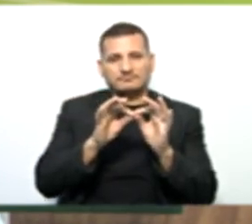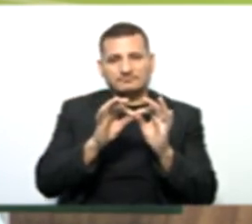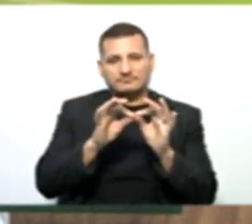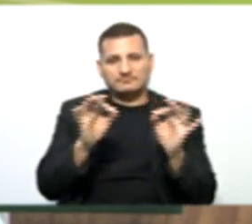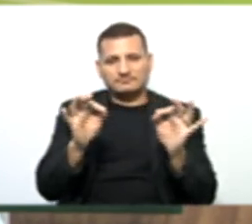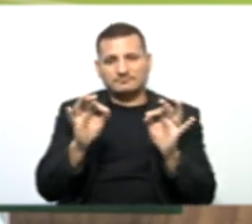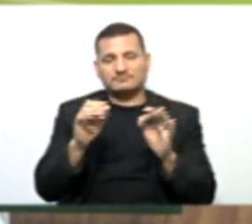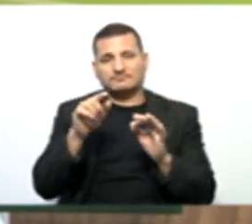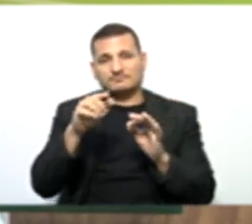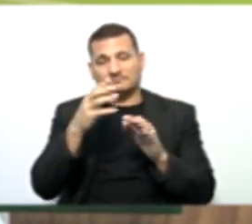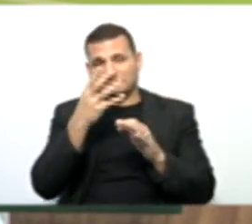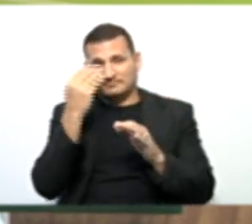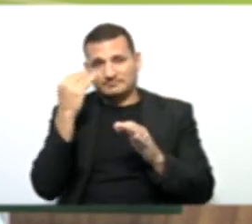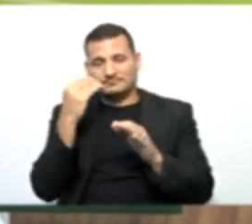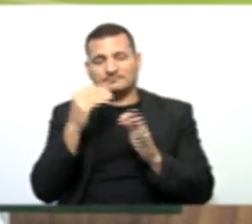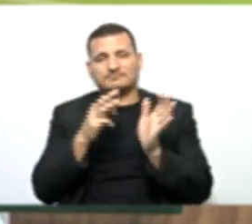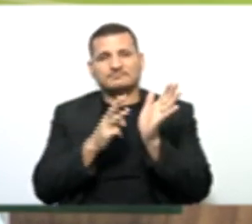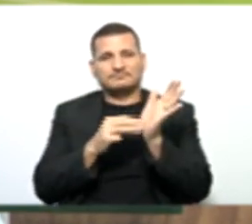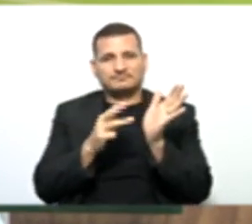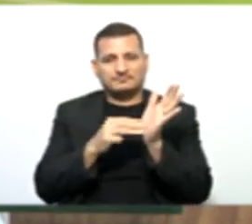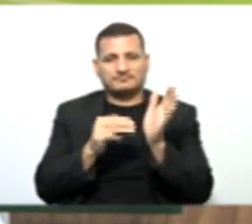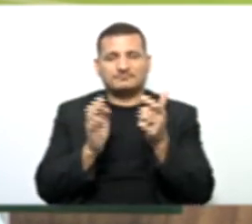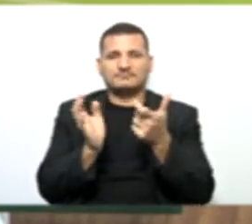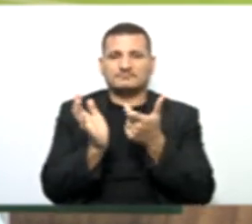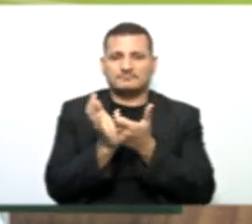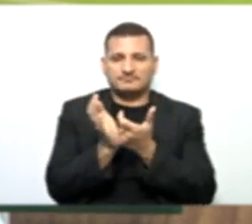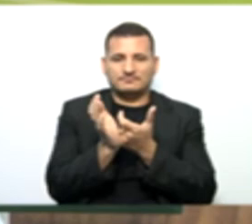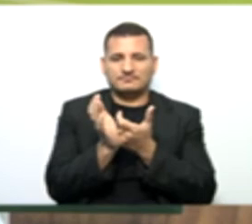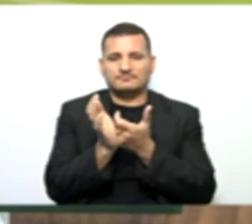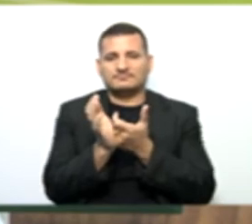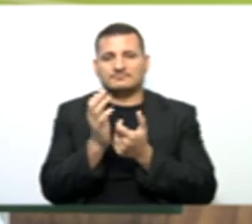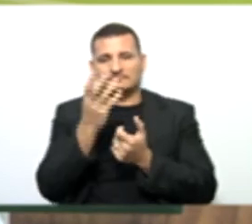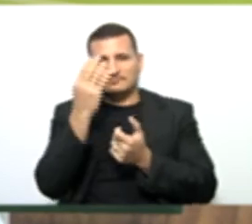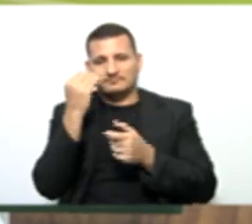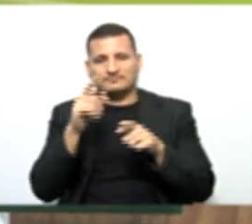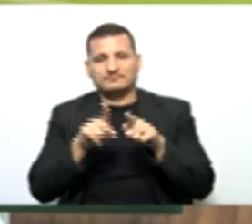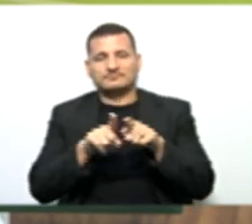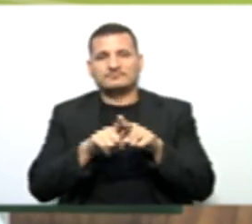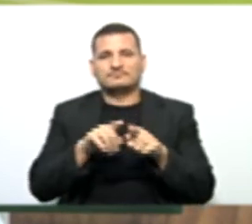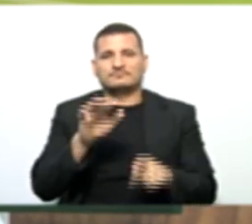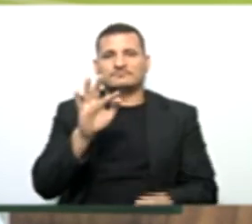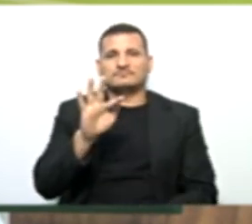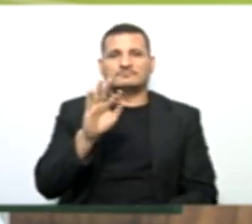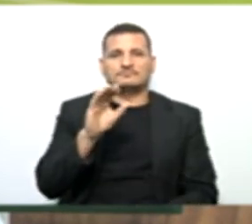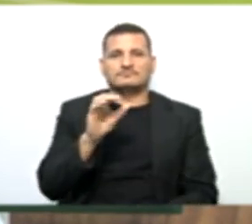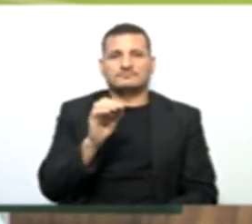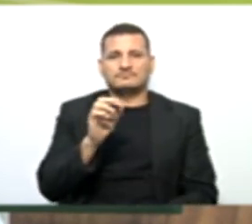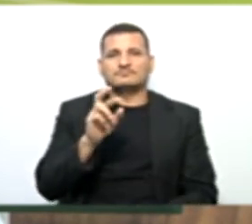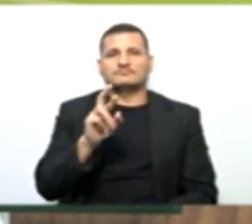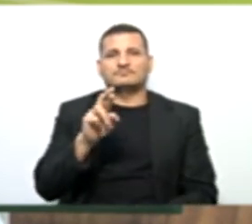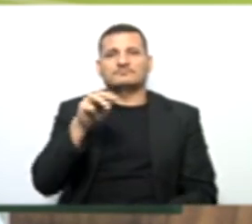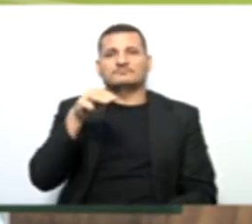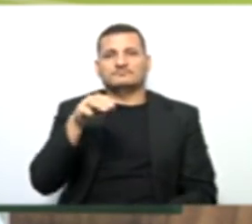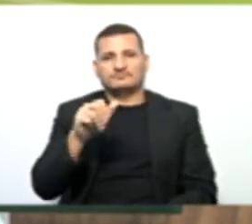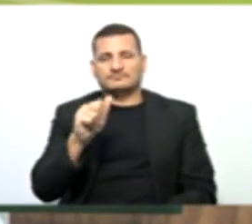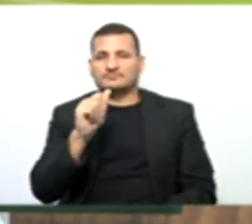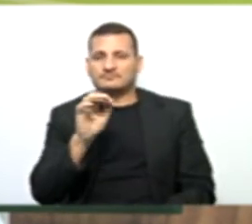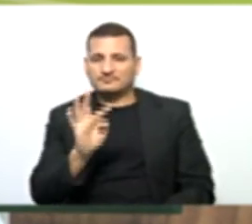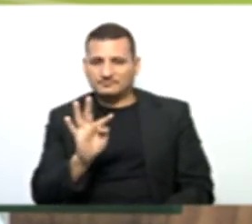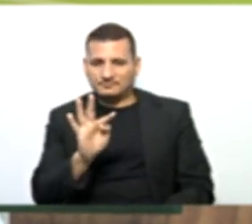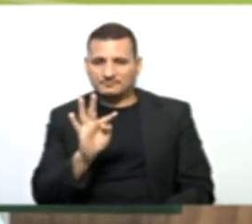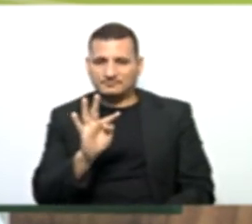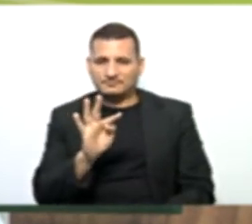esqueceu do método da classe e também esqueceu do método format, que é para inserir